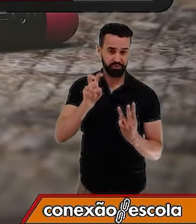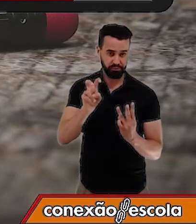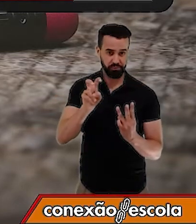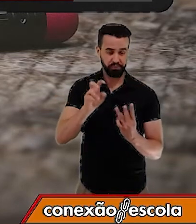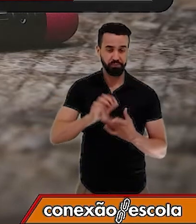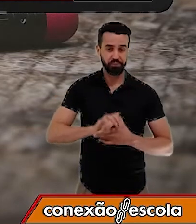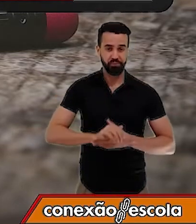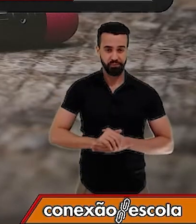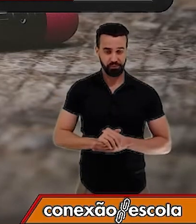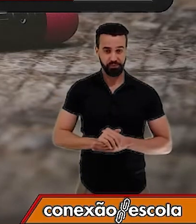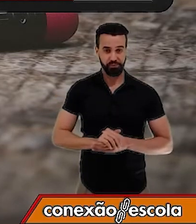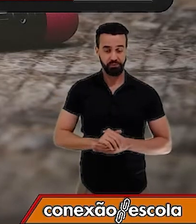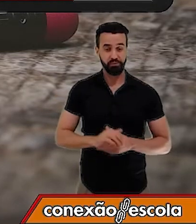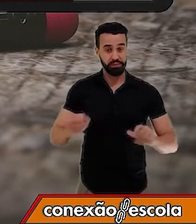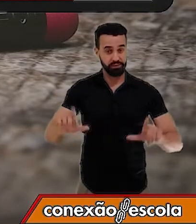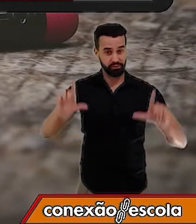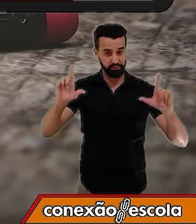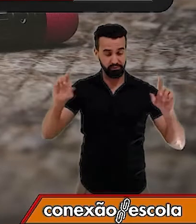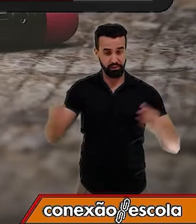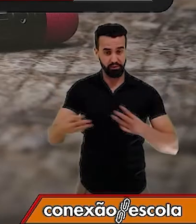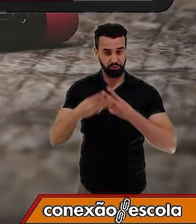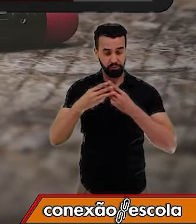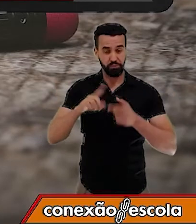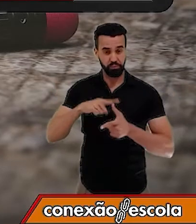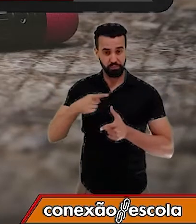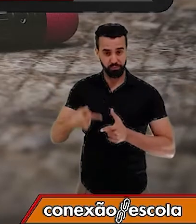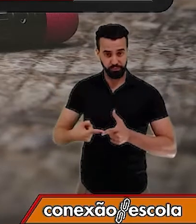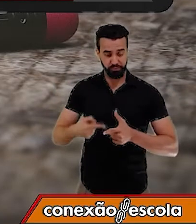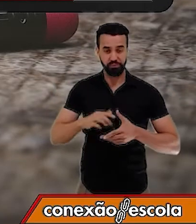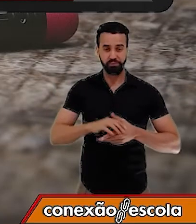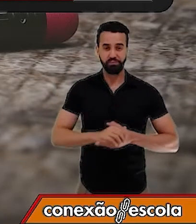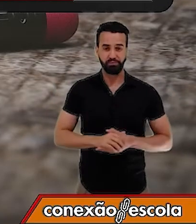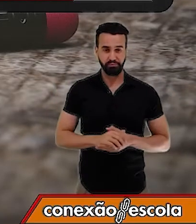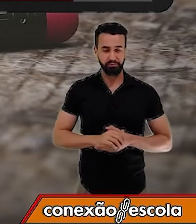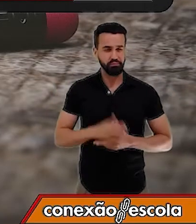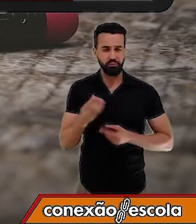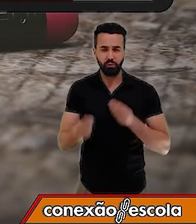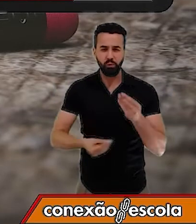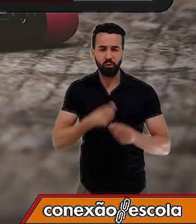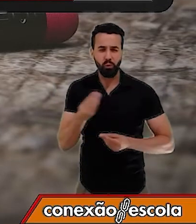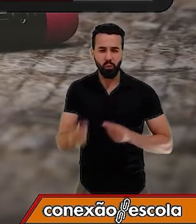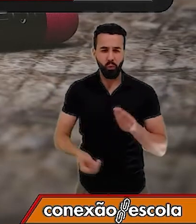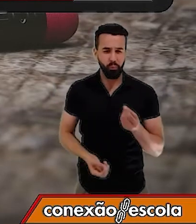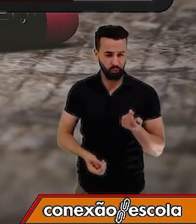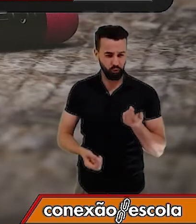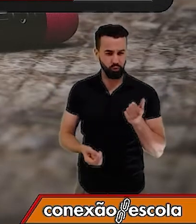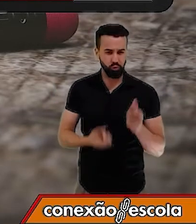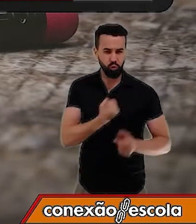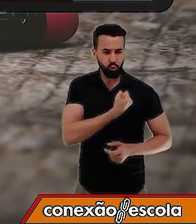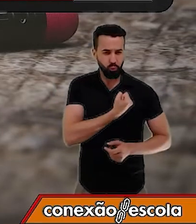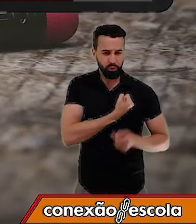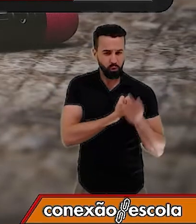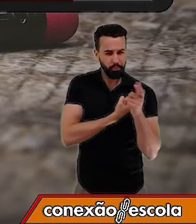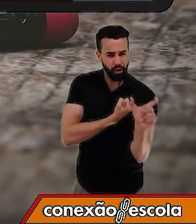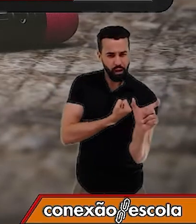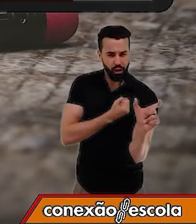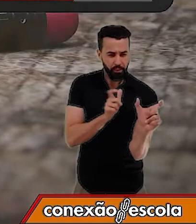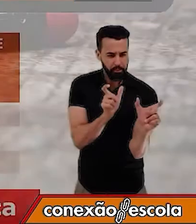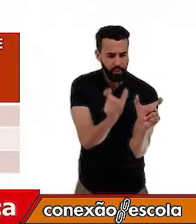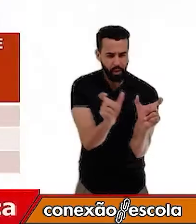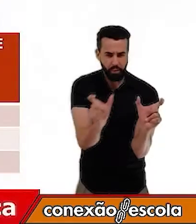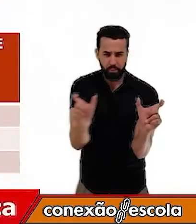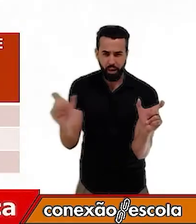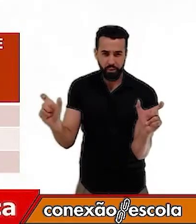Vamos para o próximo slide. Como que é compor números? Compor números é